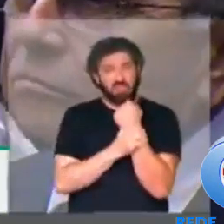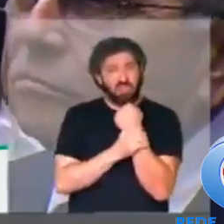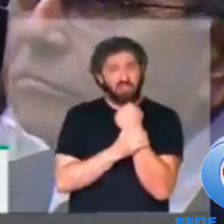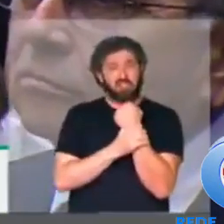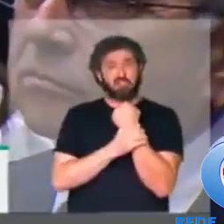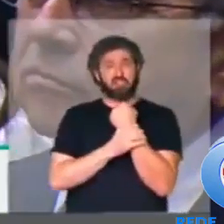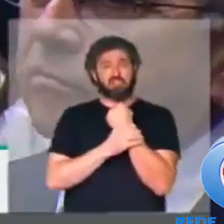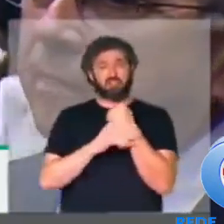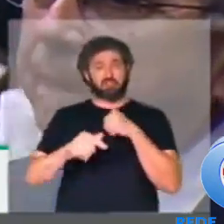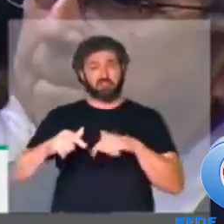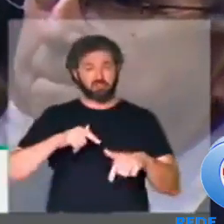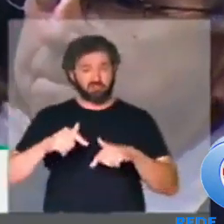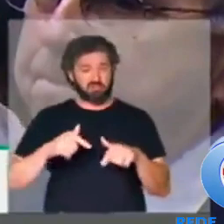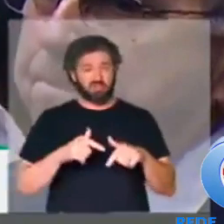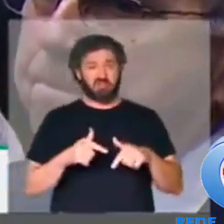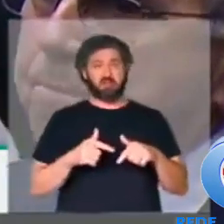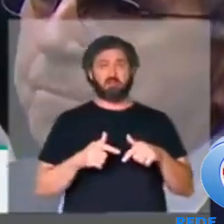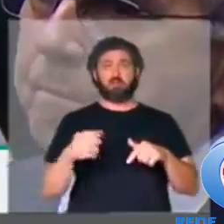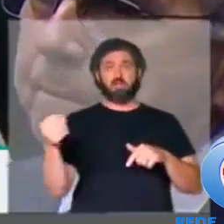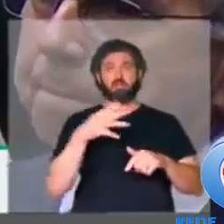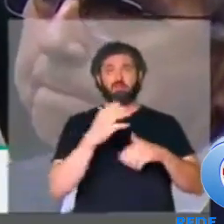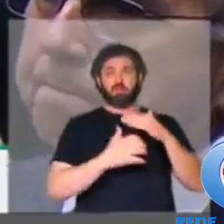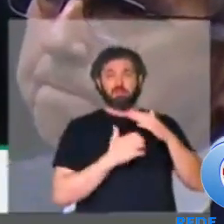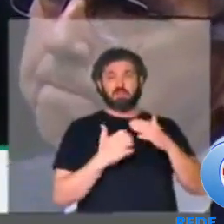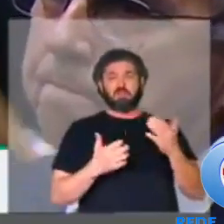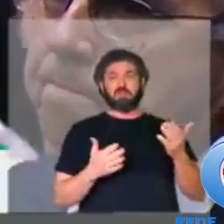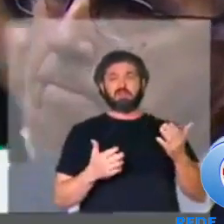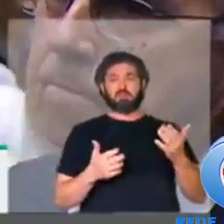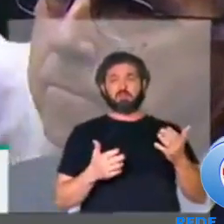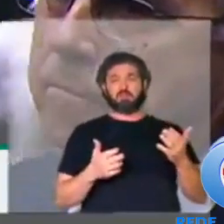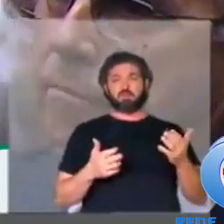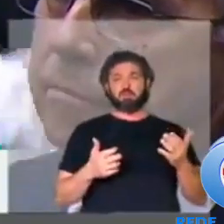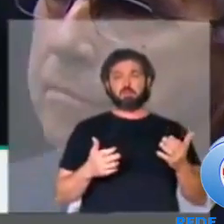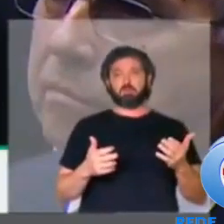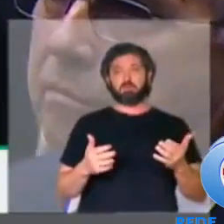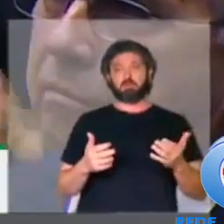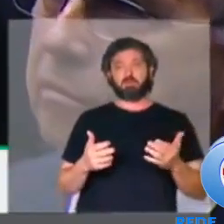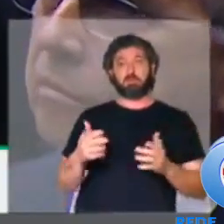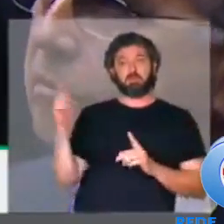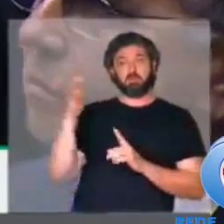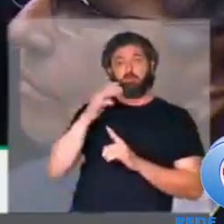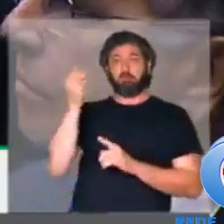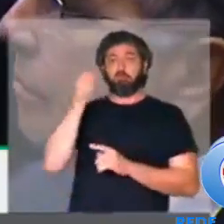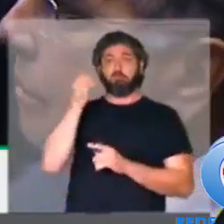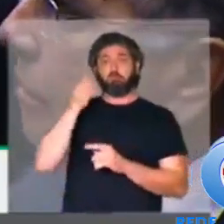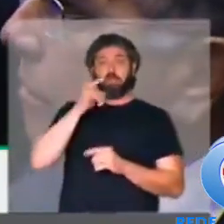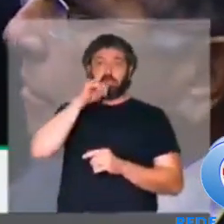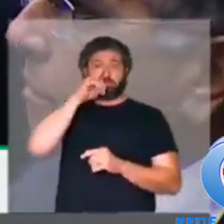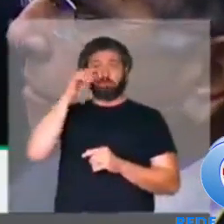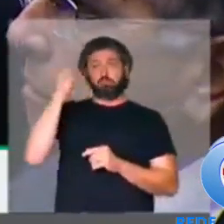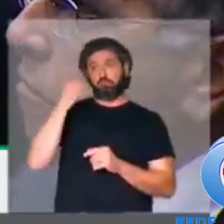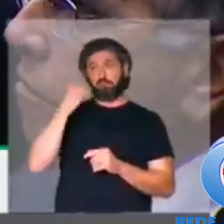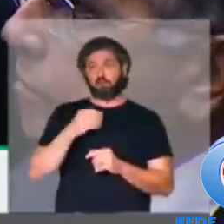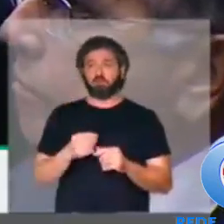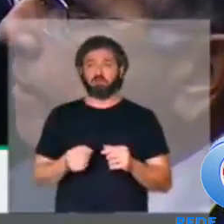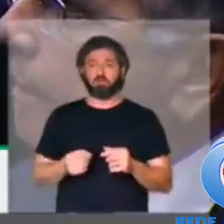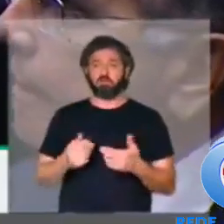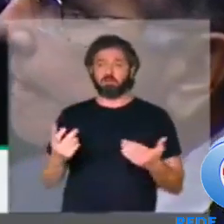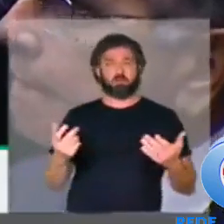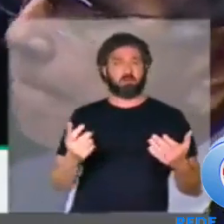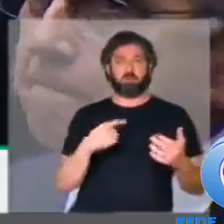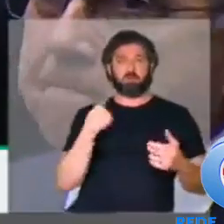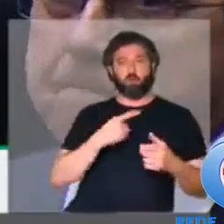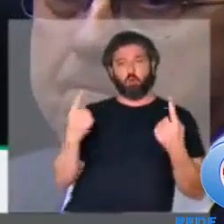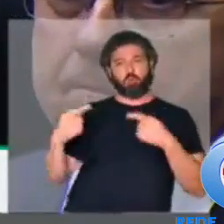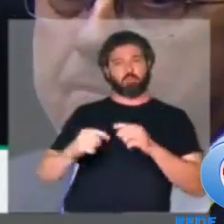garantias de segurança do trabalho nas novas empresas, de baixo impacto, de baixo risco. A minoria,